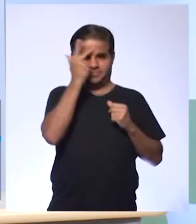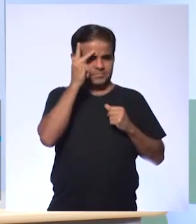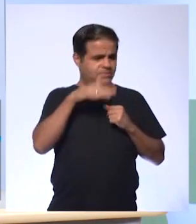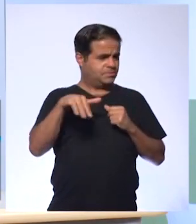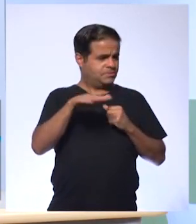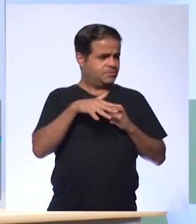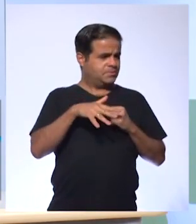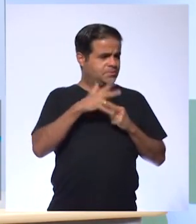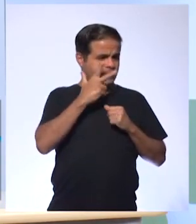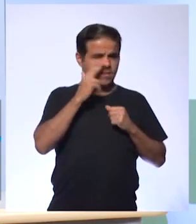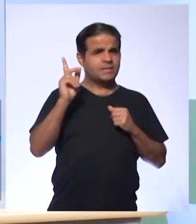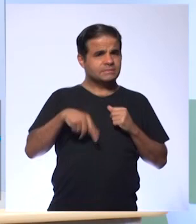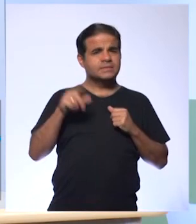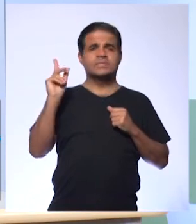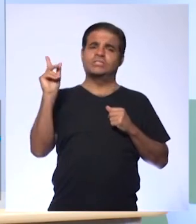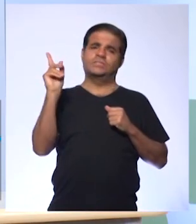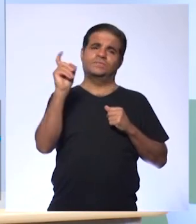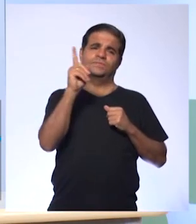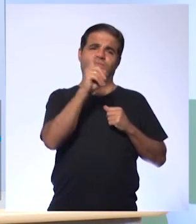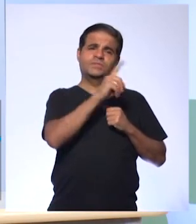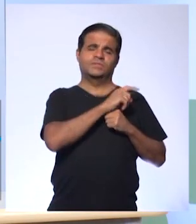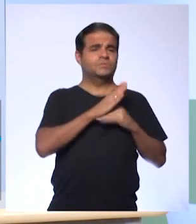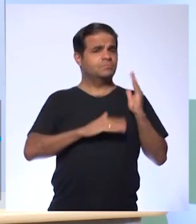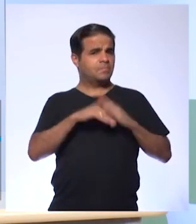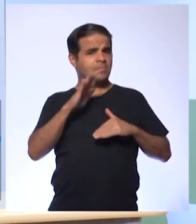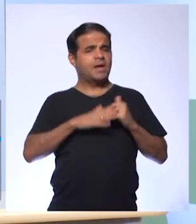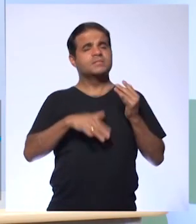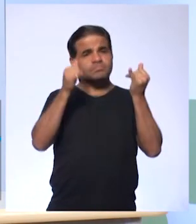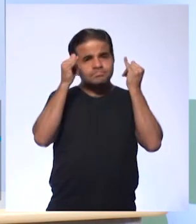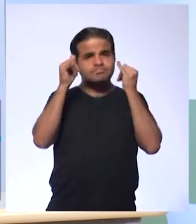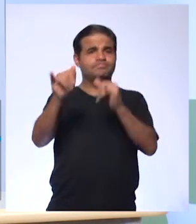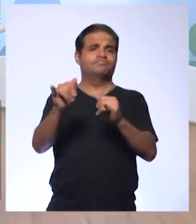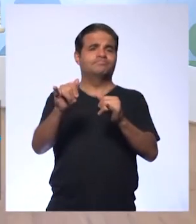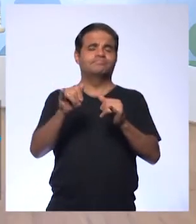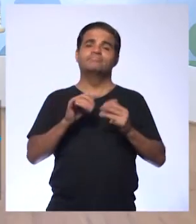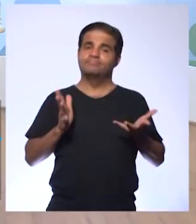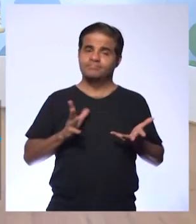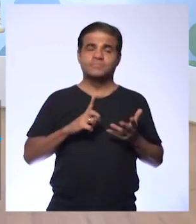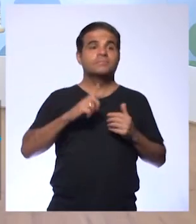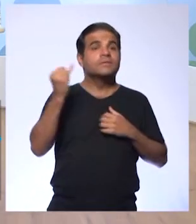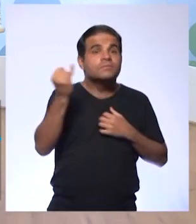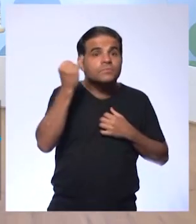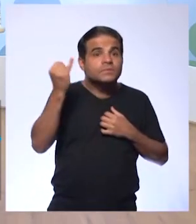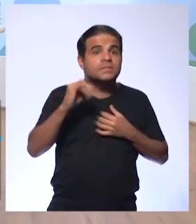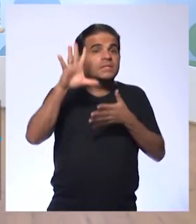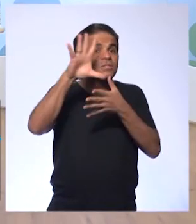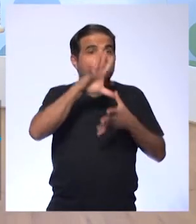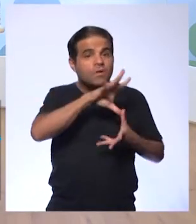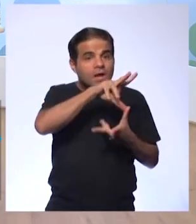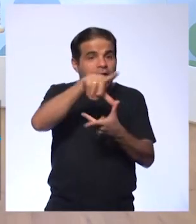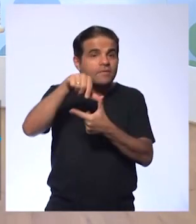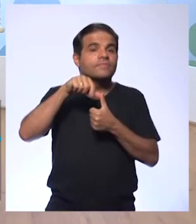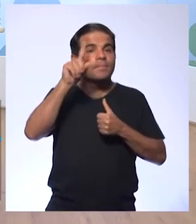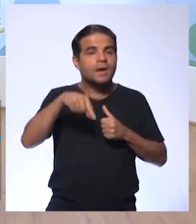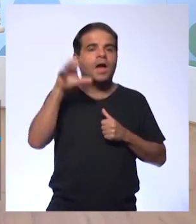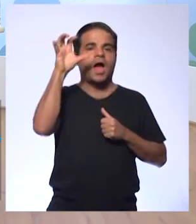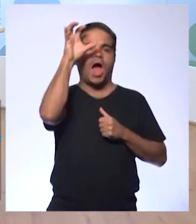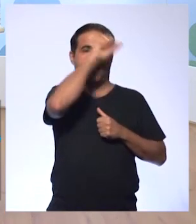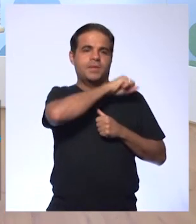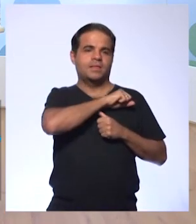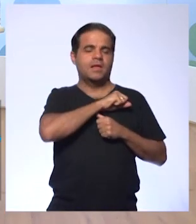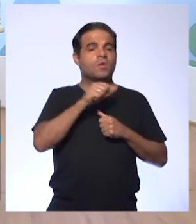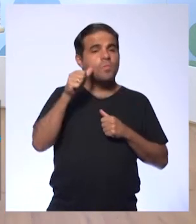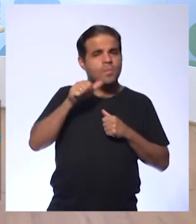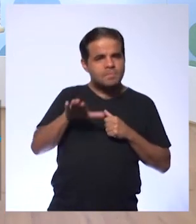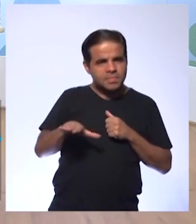momento, eu acho que ia ser muito complicado uma ação preventiva ali. Mas a importância da geografia para aprender. Uma